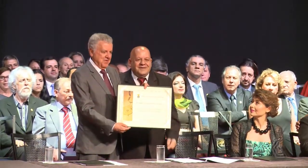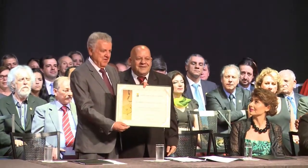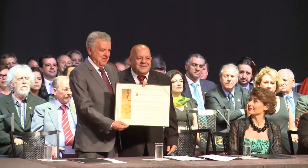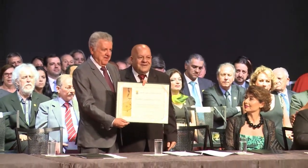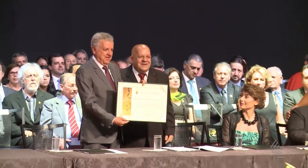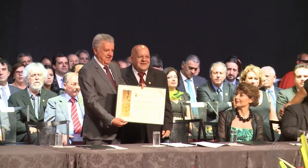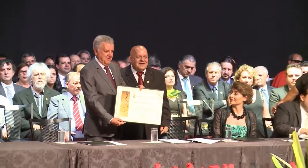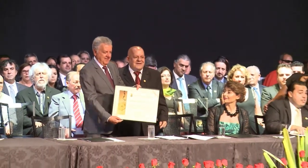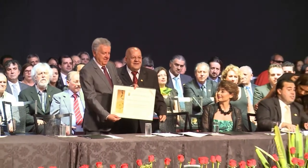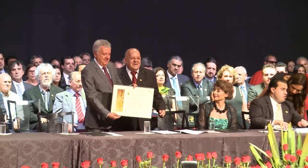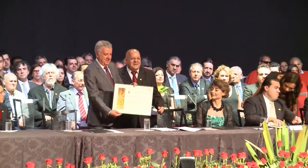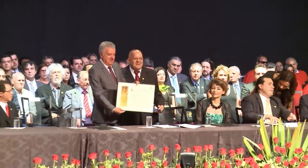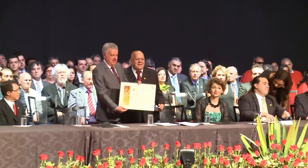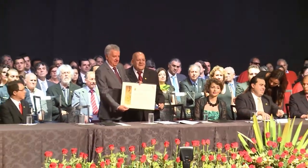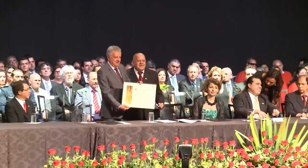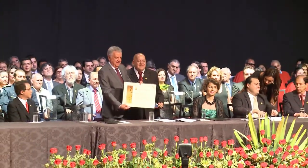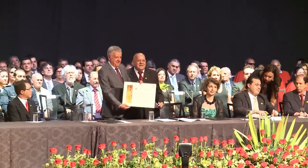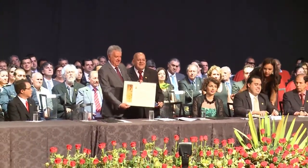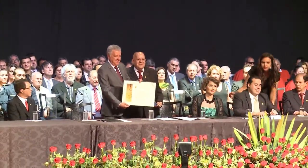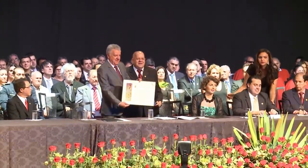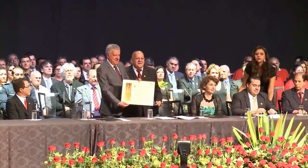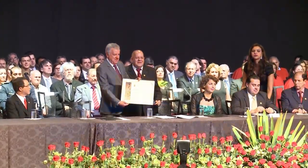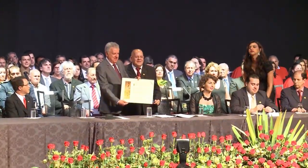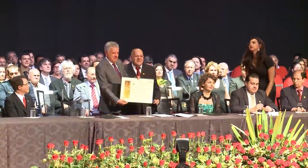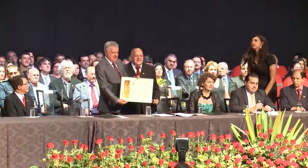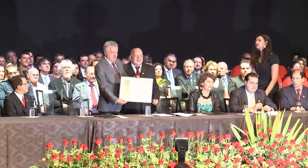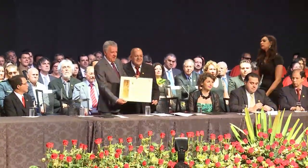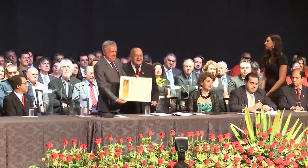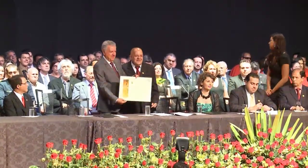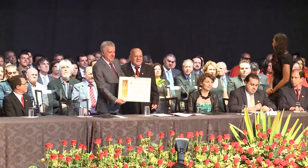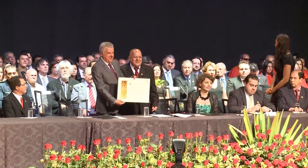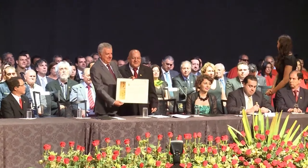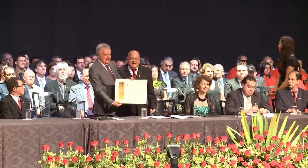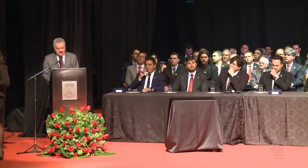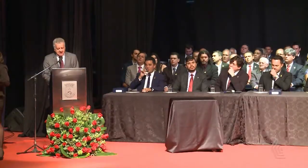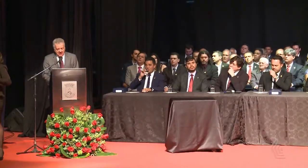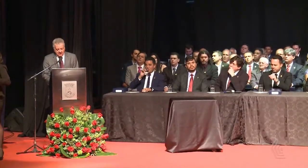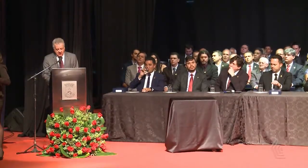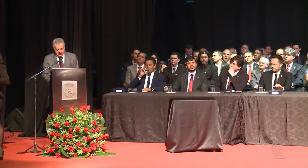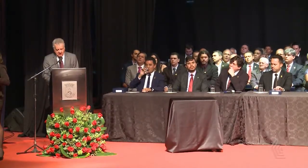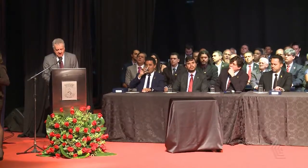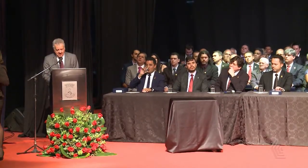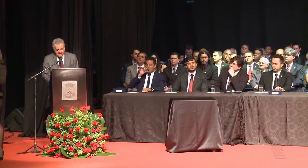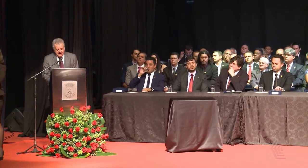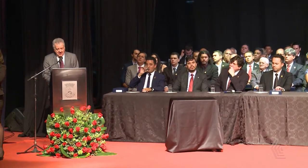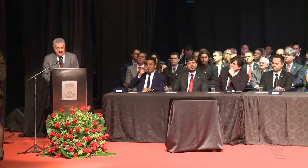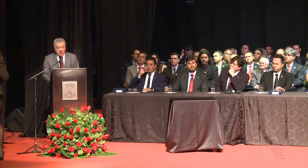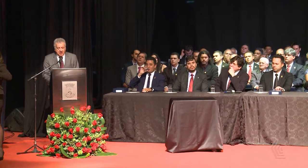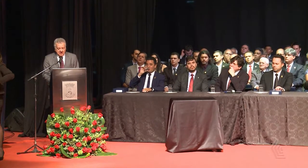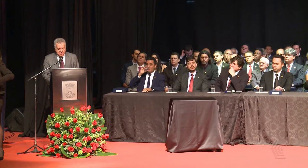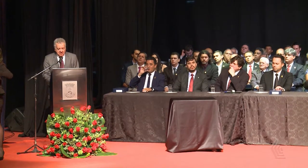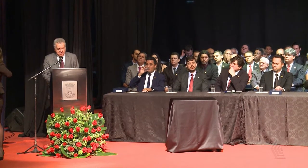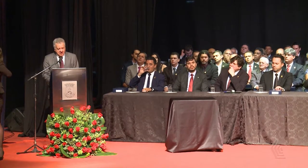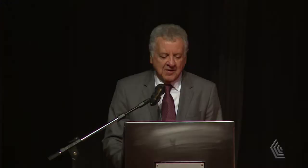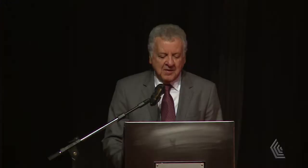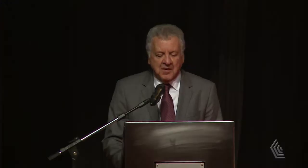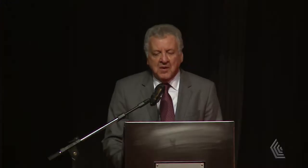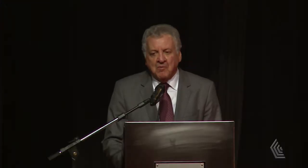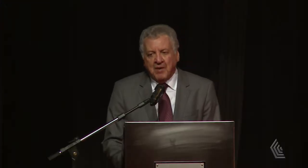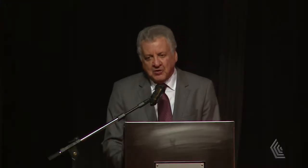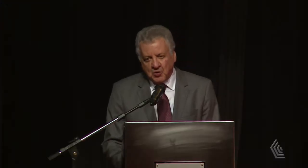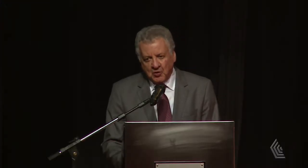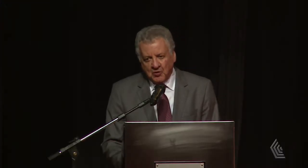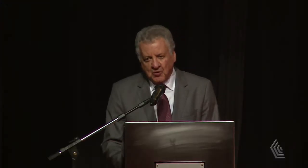patrono do Grande Colar do Mérito Legislativo Municipal deste ano. Fez um discurso rápido, sincero, em